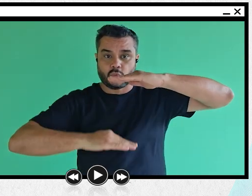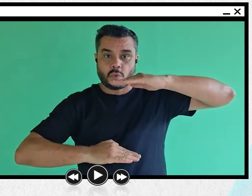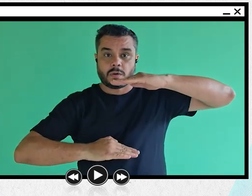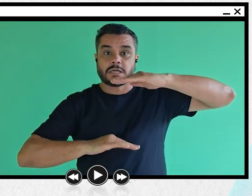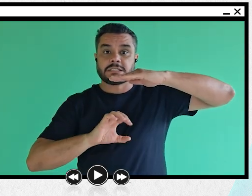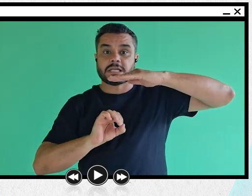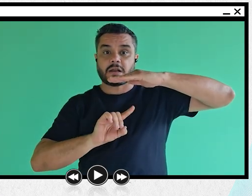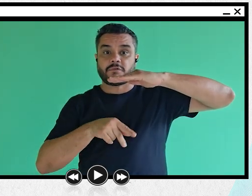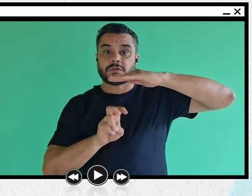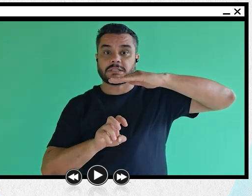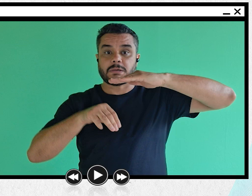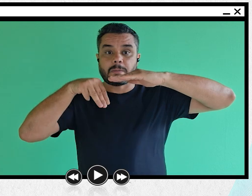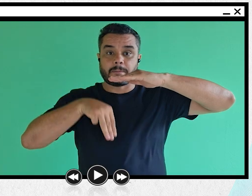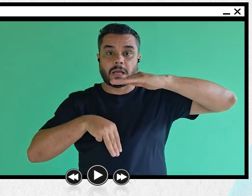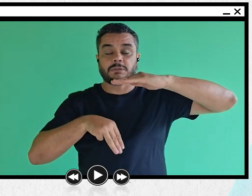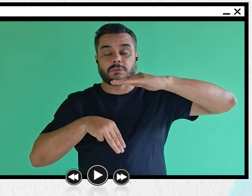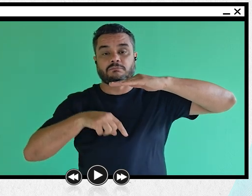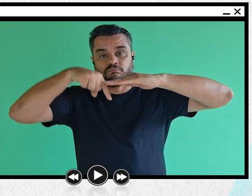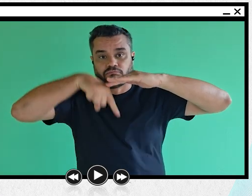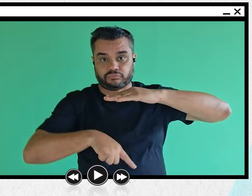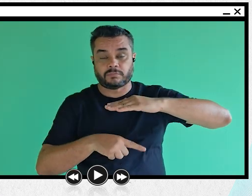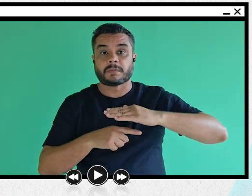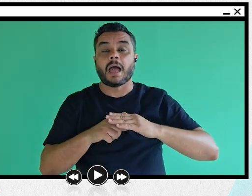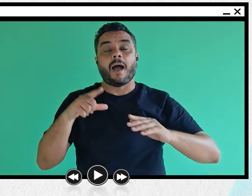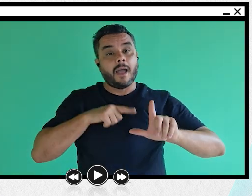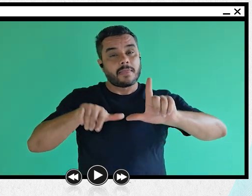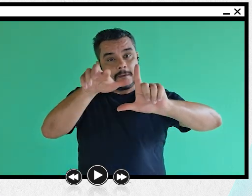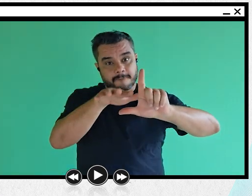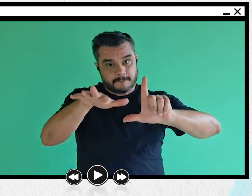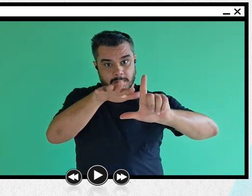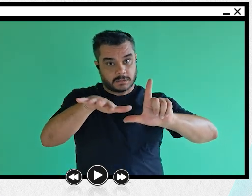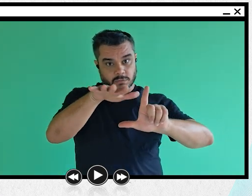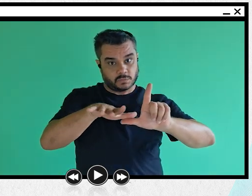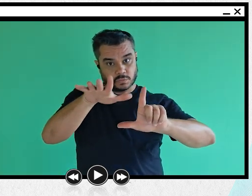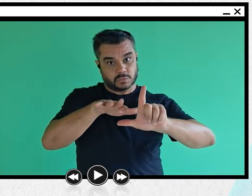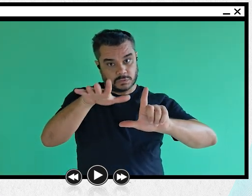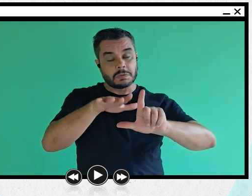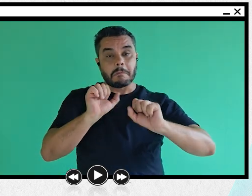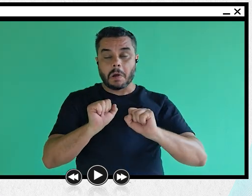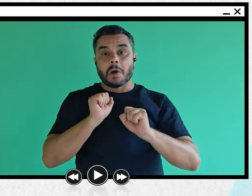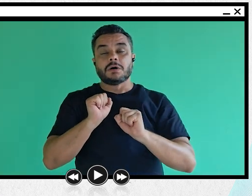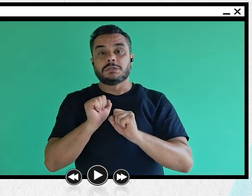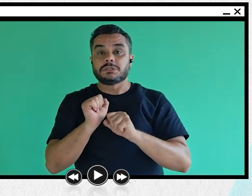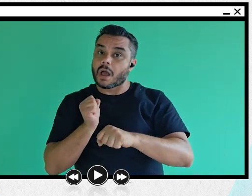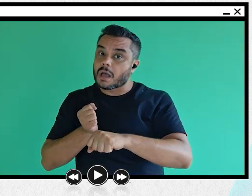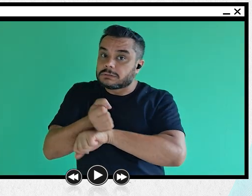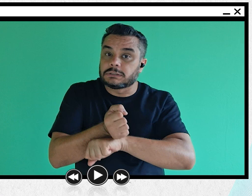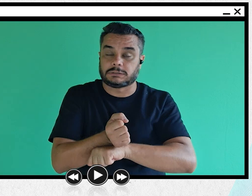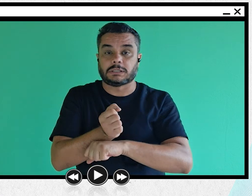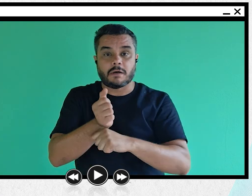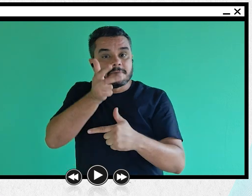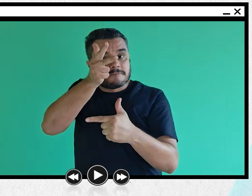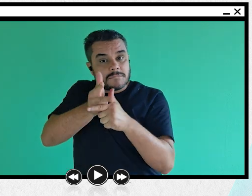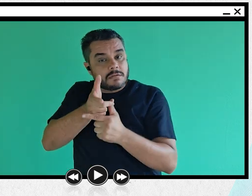metro de profundidade. Tá? Aqui tem um vídeo, né, por esse QR Code, você também consegue acessar um